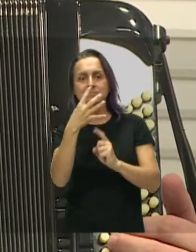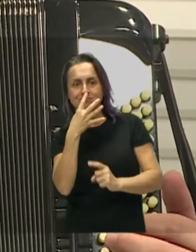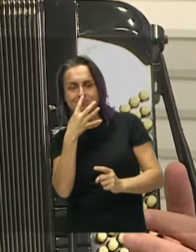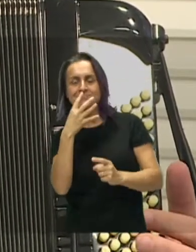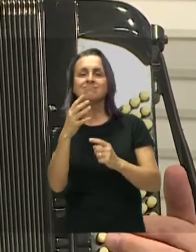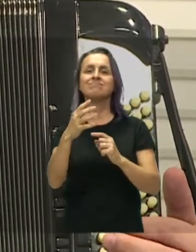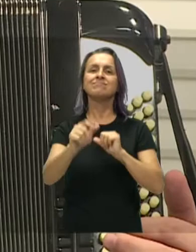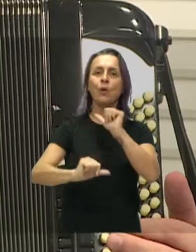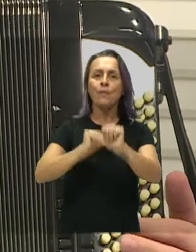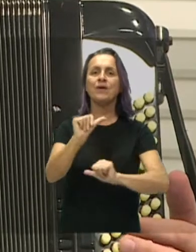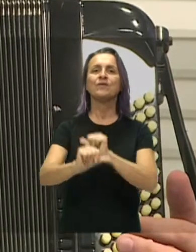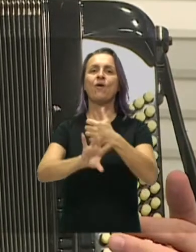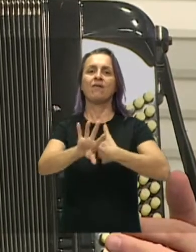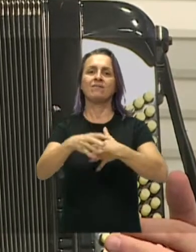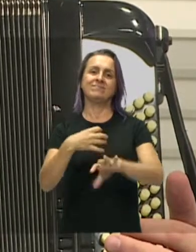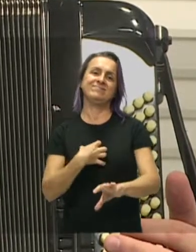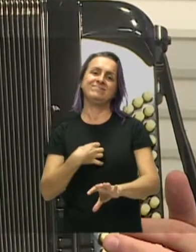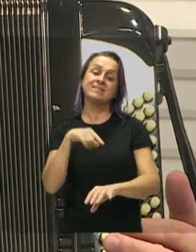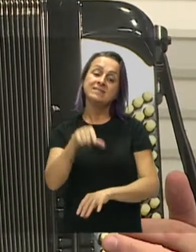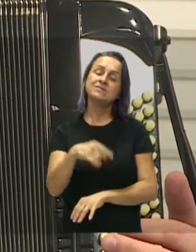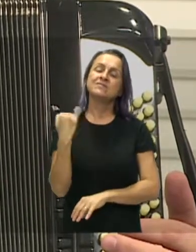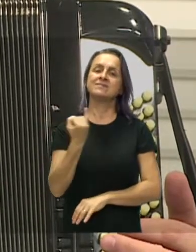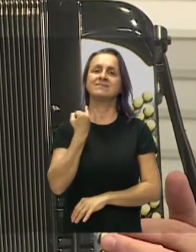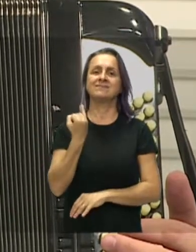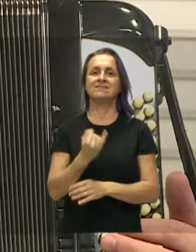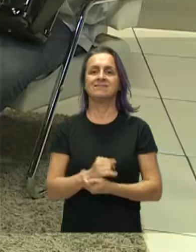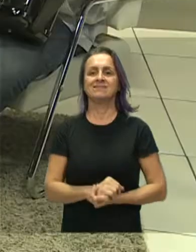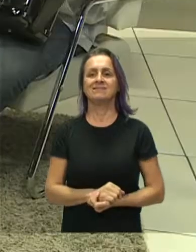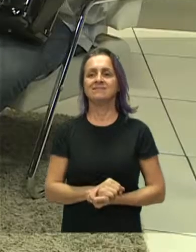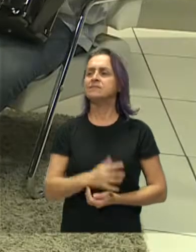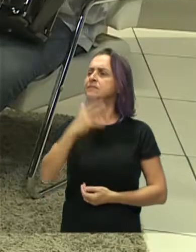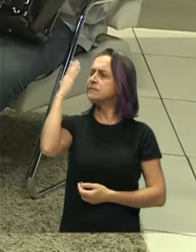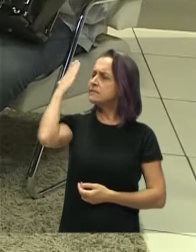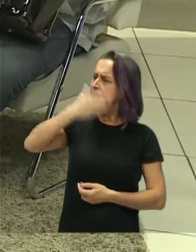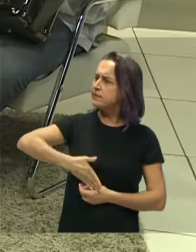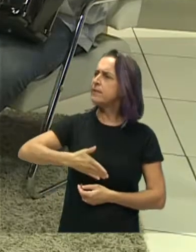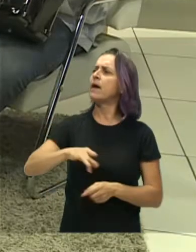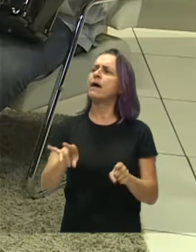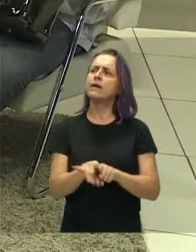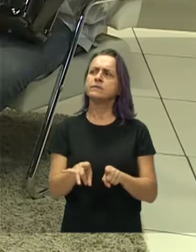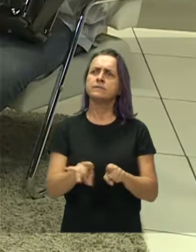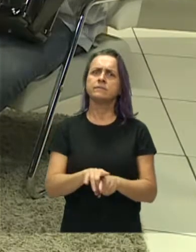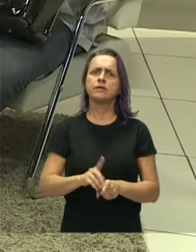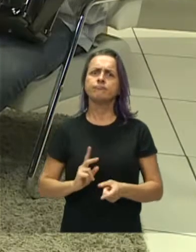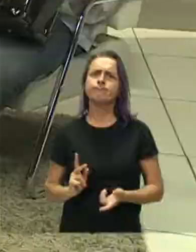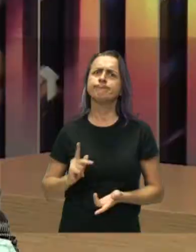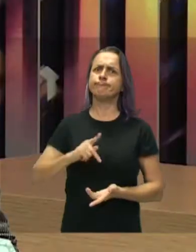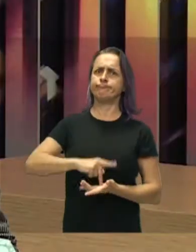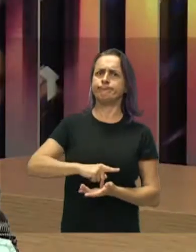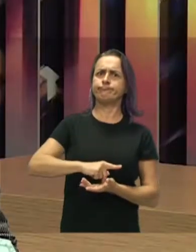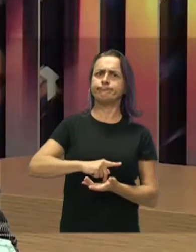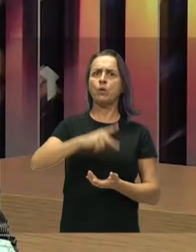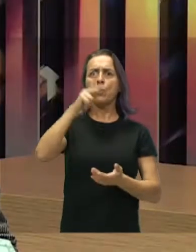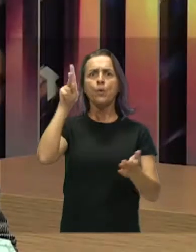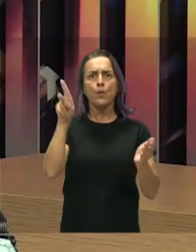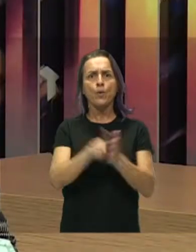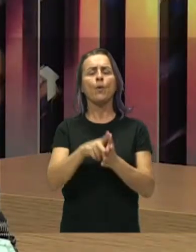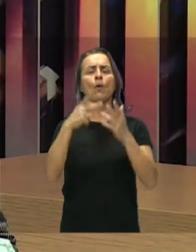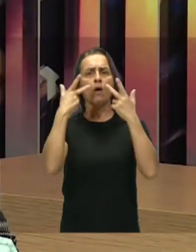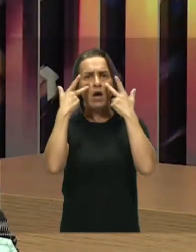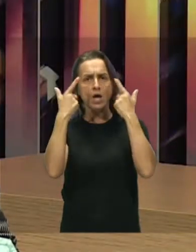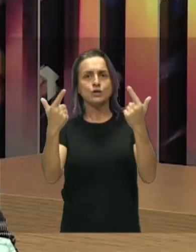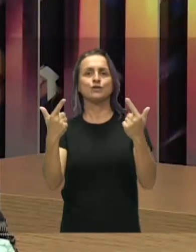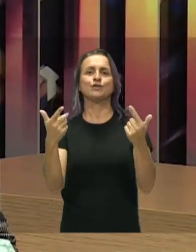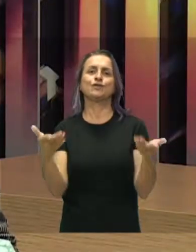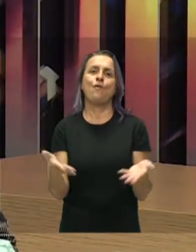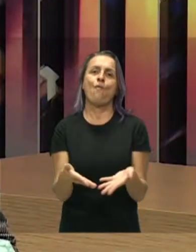Que isso talvez seja muito importante. Seriedade, honestidade também com o próprio artista, porque hoje